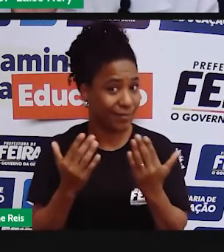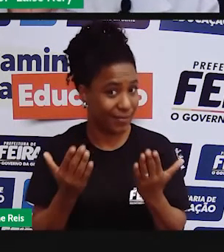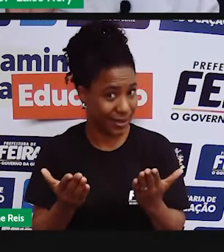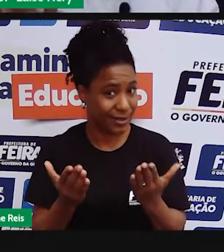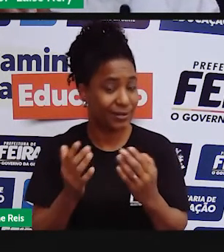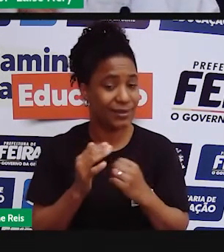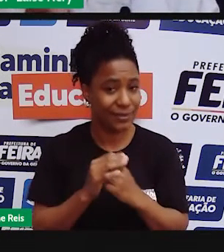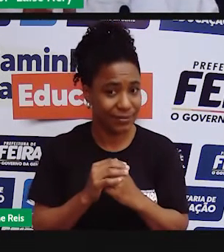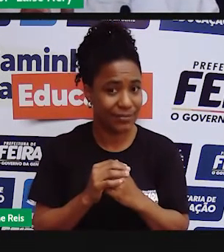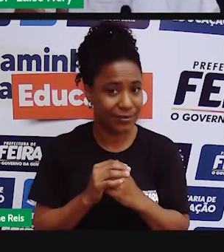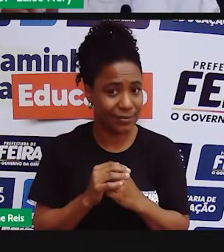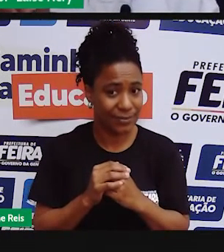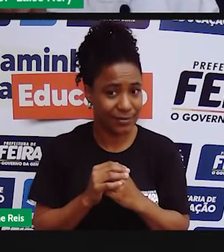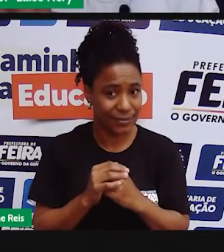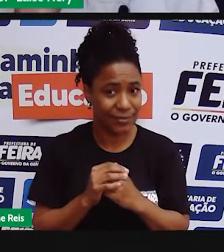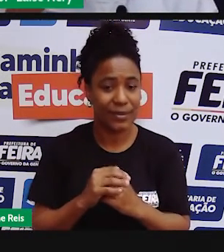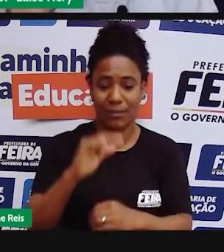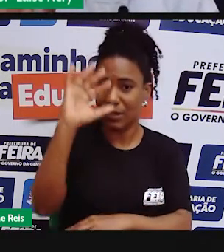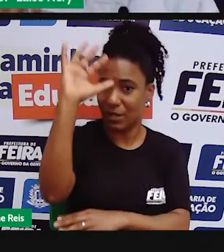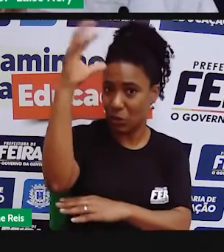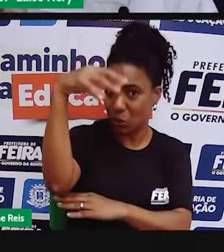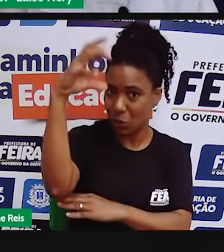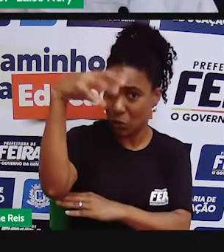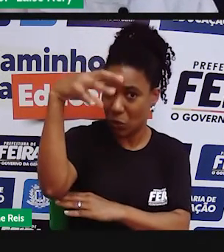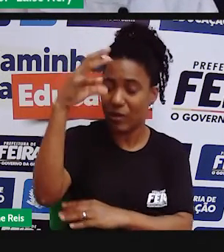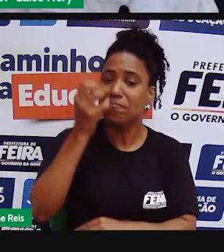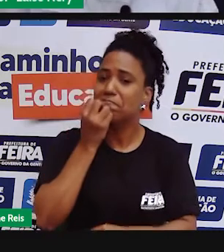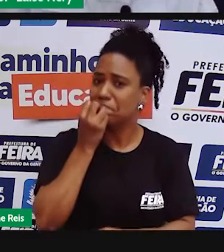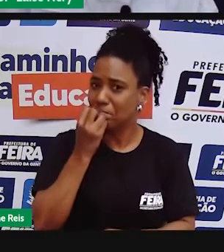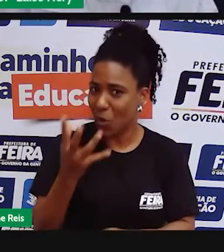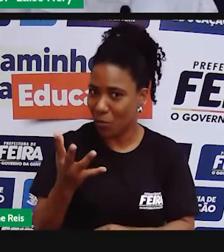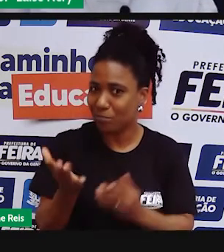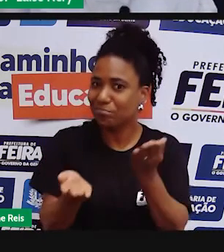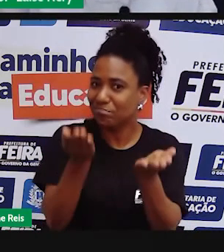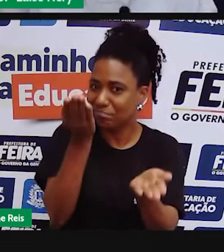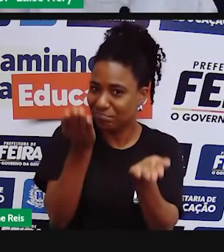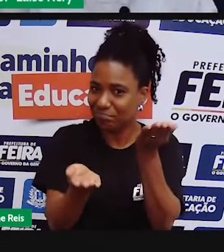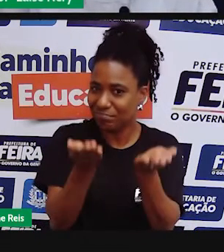acredito que ela foi na medida certa.